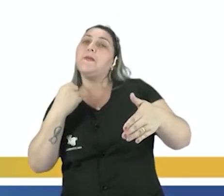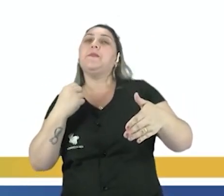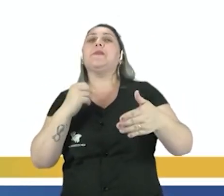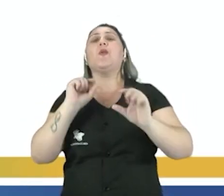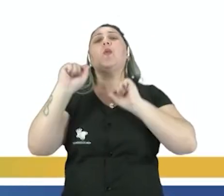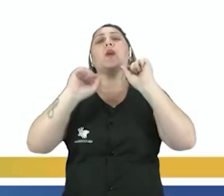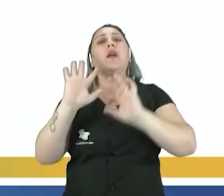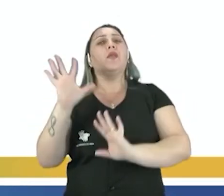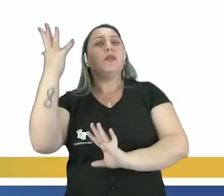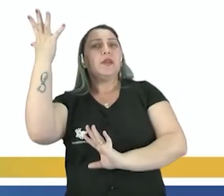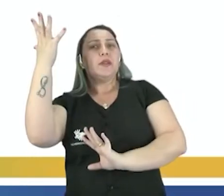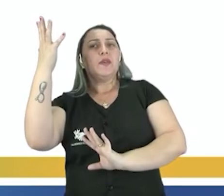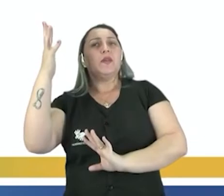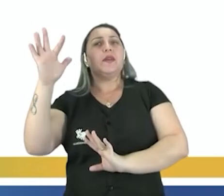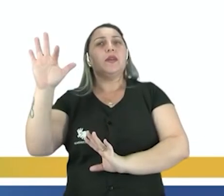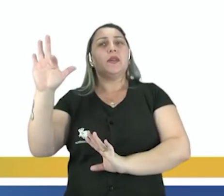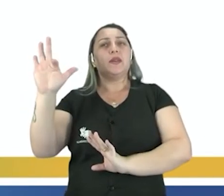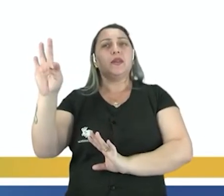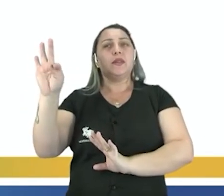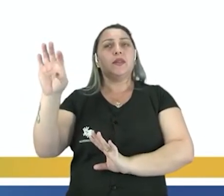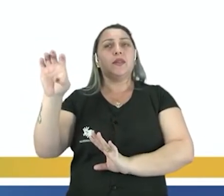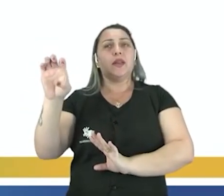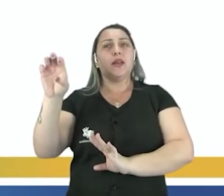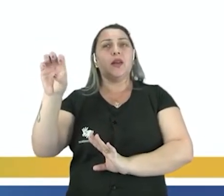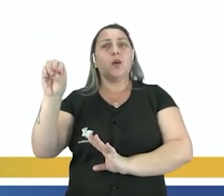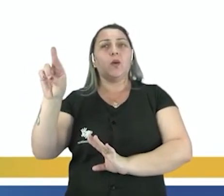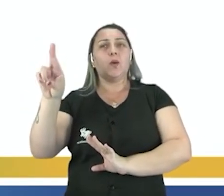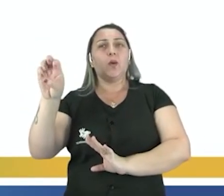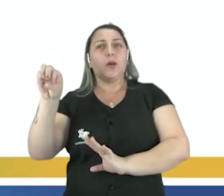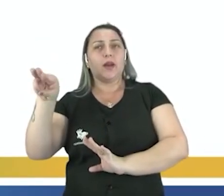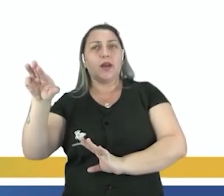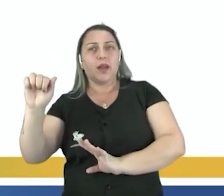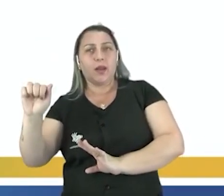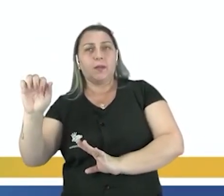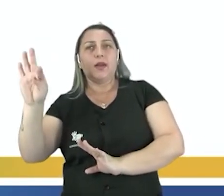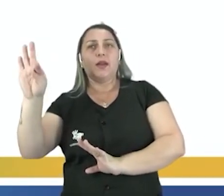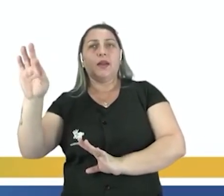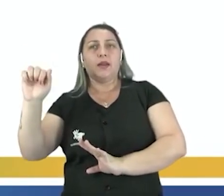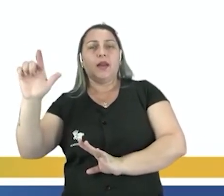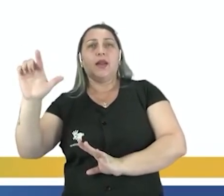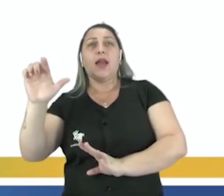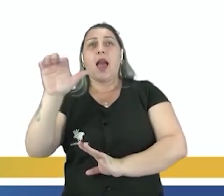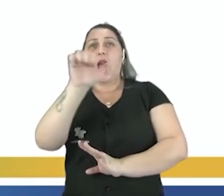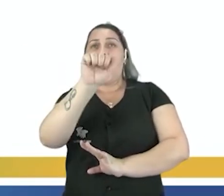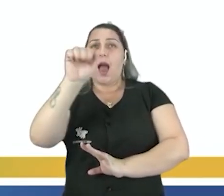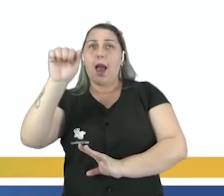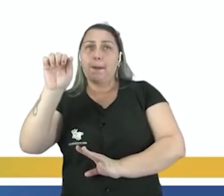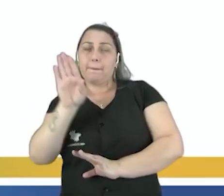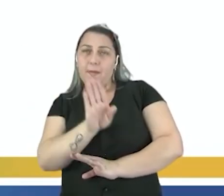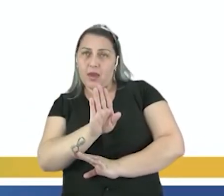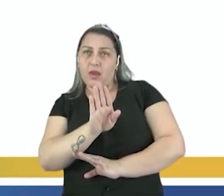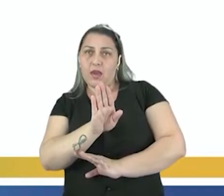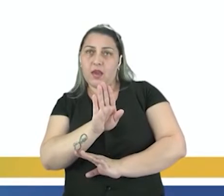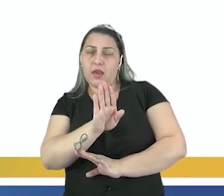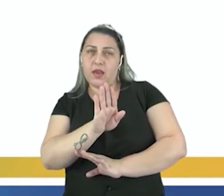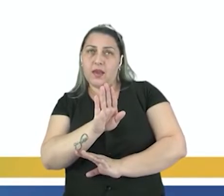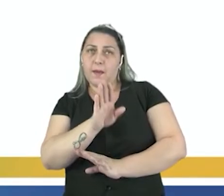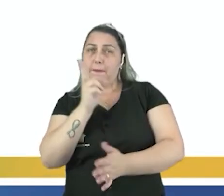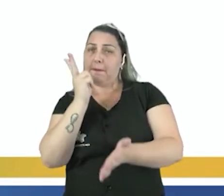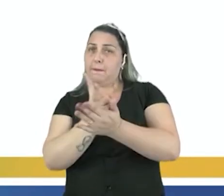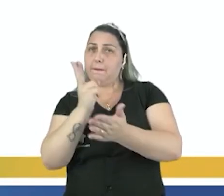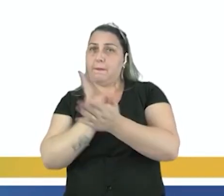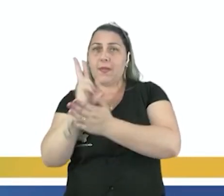O que acontece? O teorema de Tales vai me garantir o seguinte, que o segmento AB vai ser proporcional, vai estar na